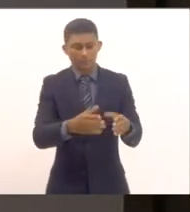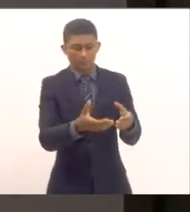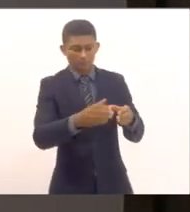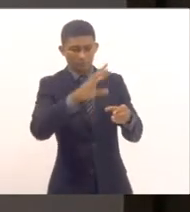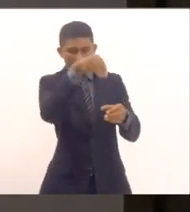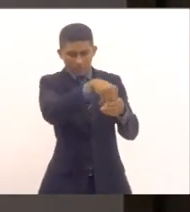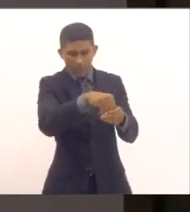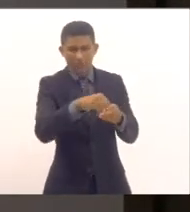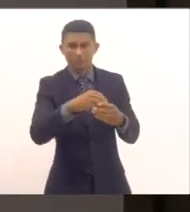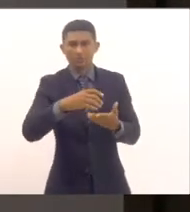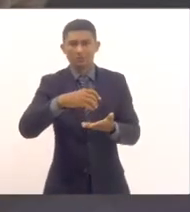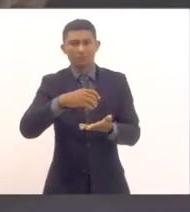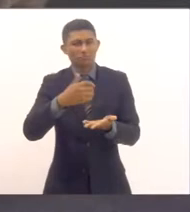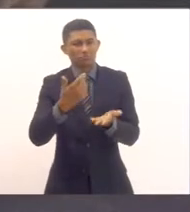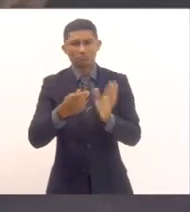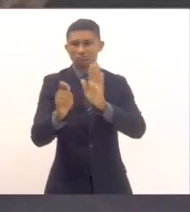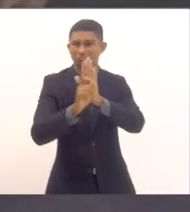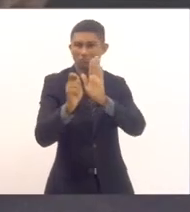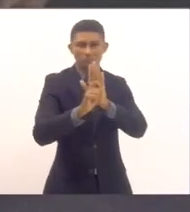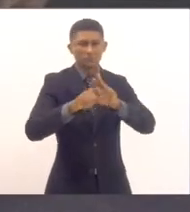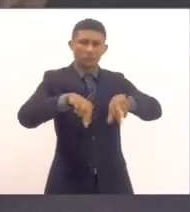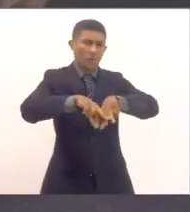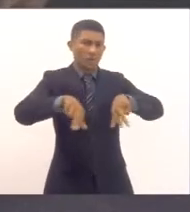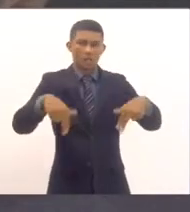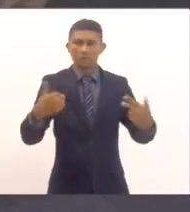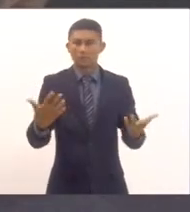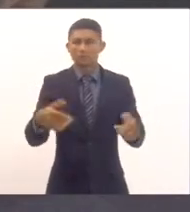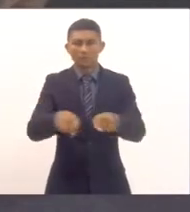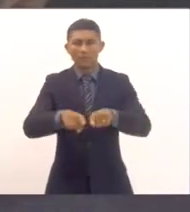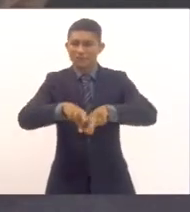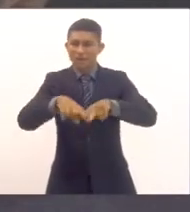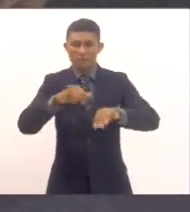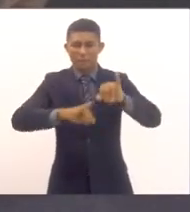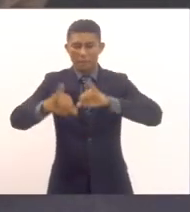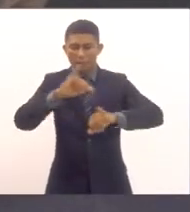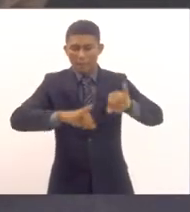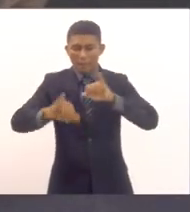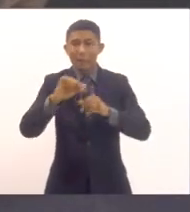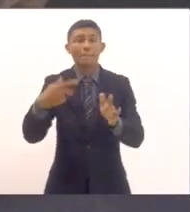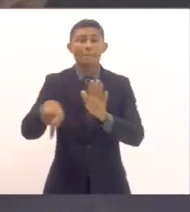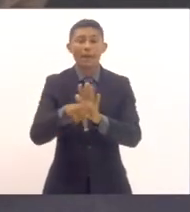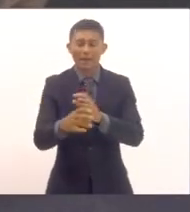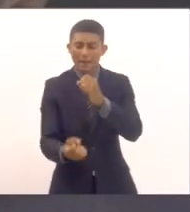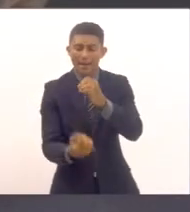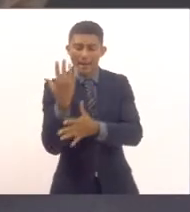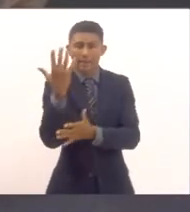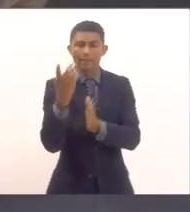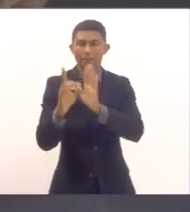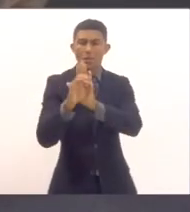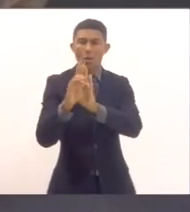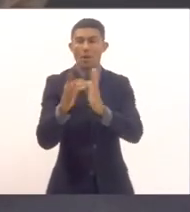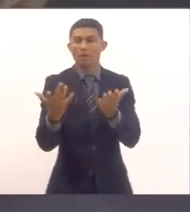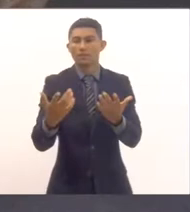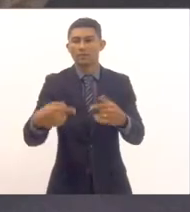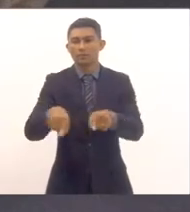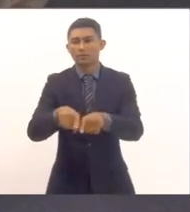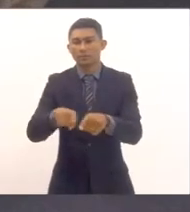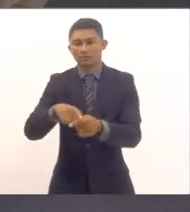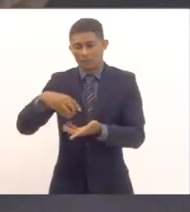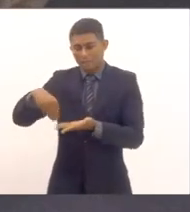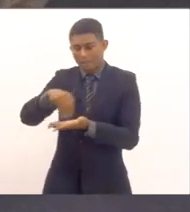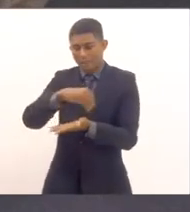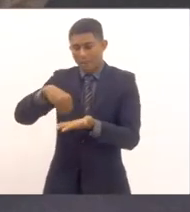mais líquidos para a produção de drogas um recipiente contendo pó branco que